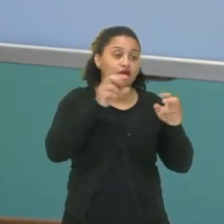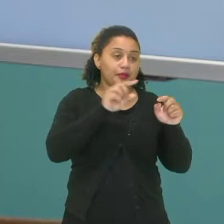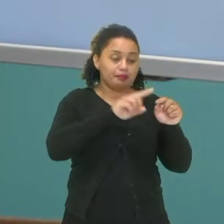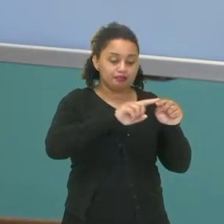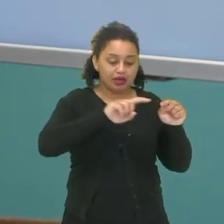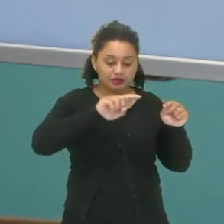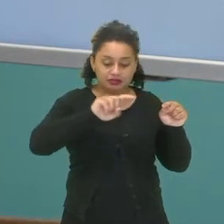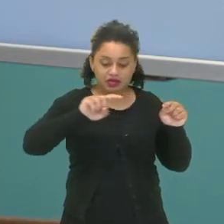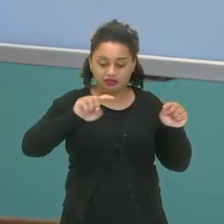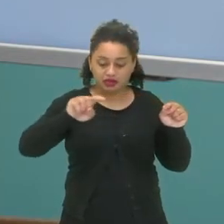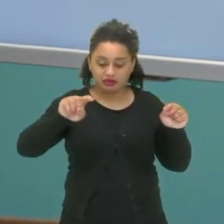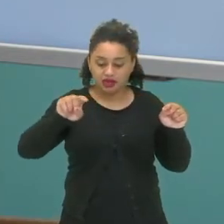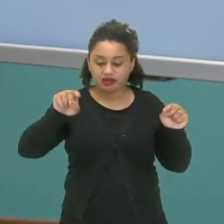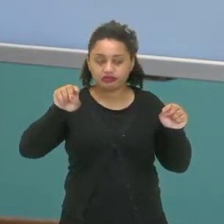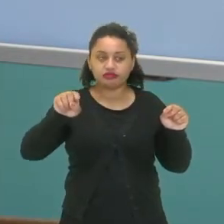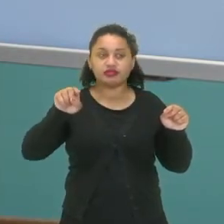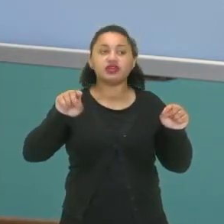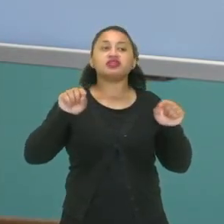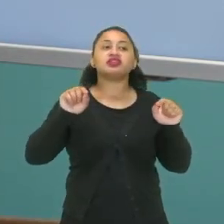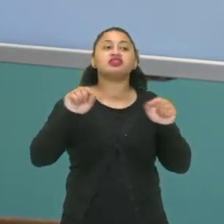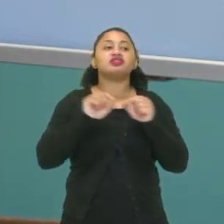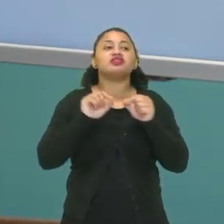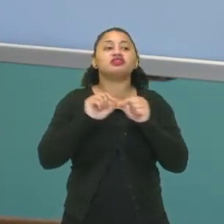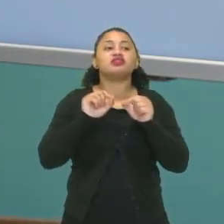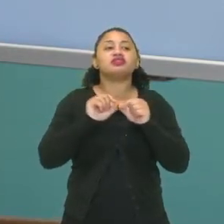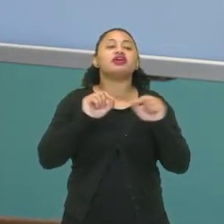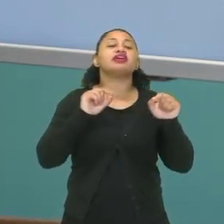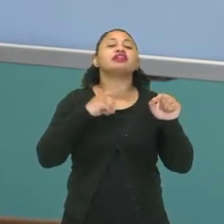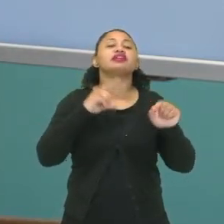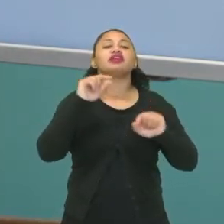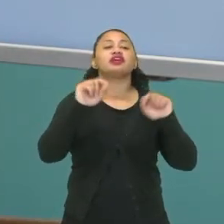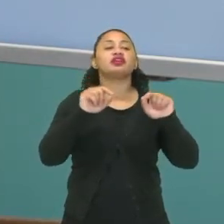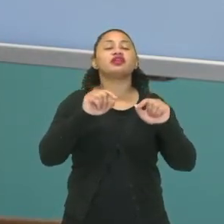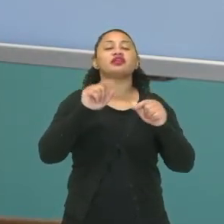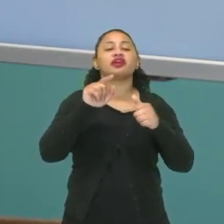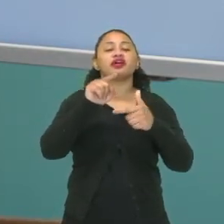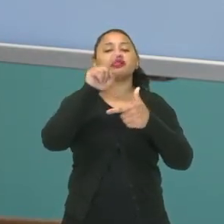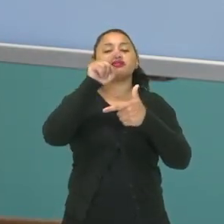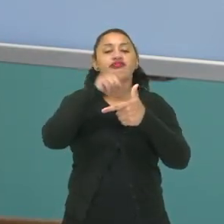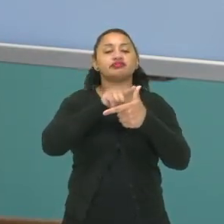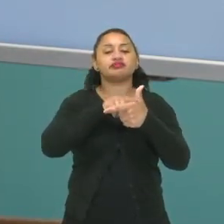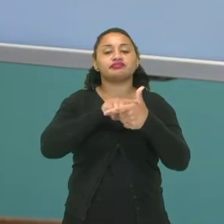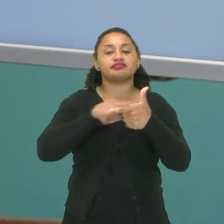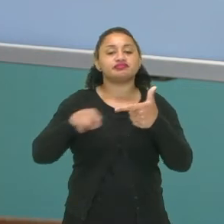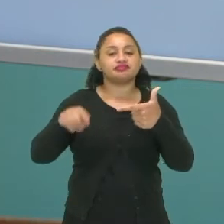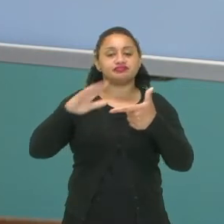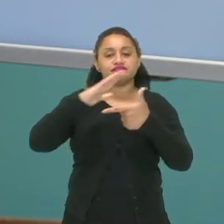ó, deu exatamente o quê? Um triângulo